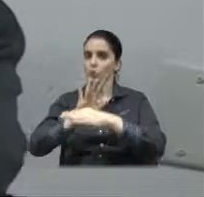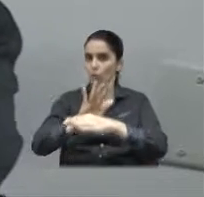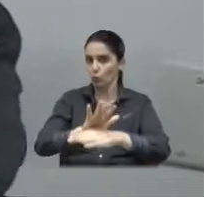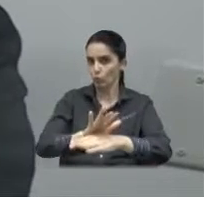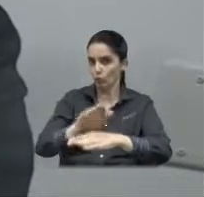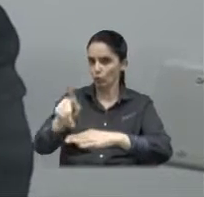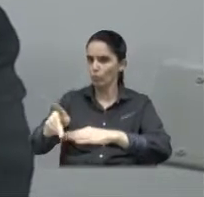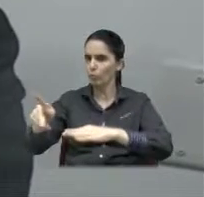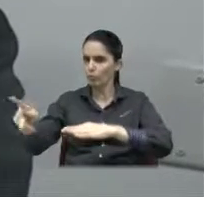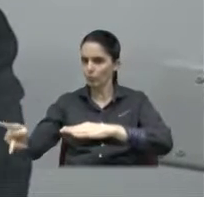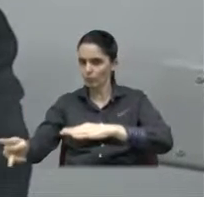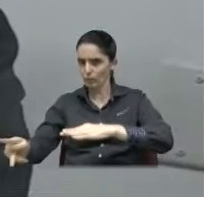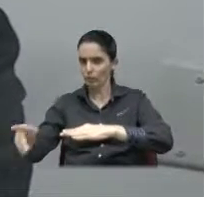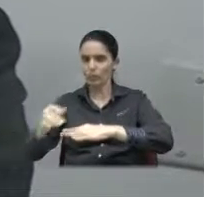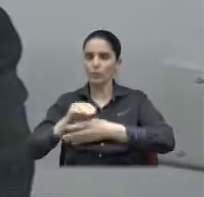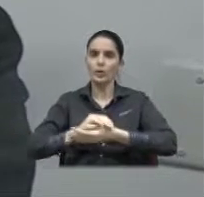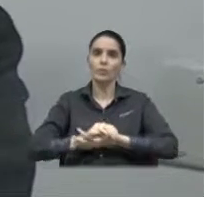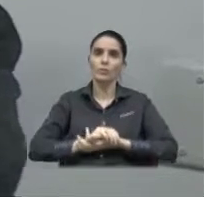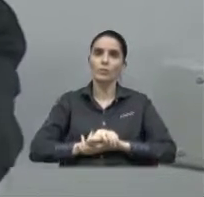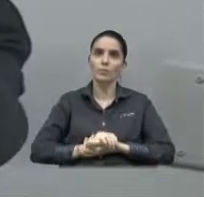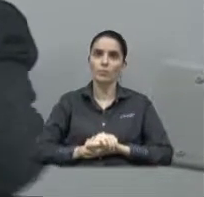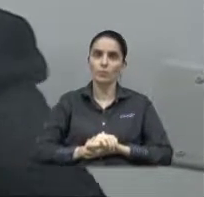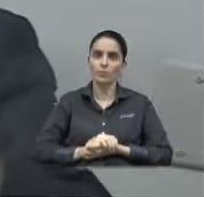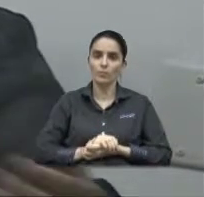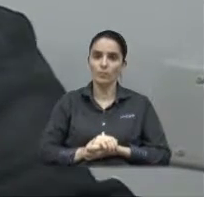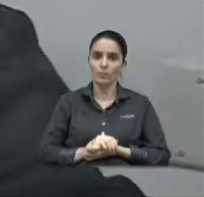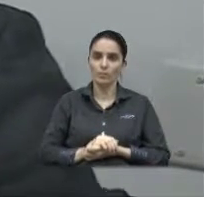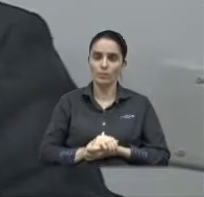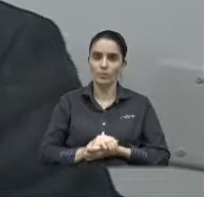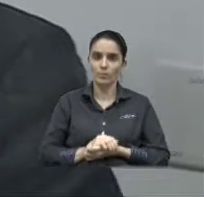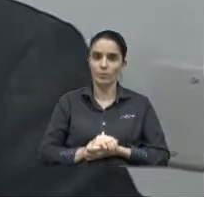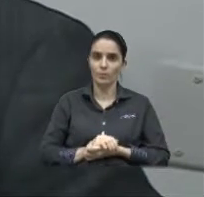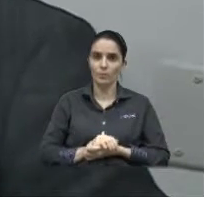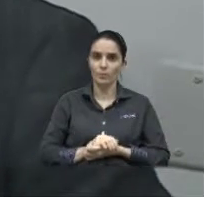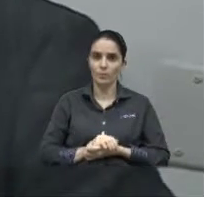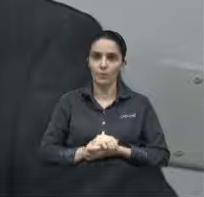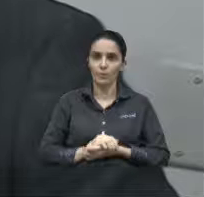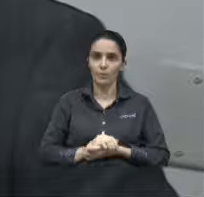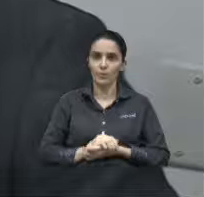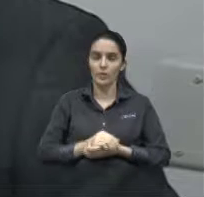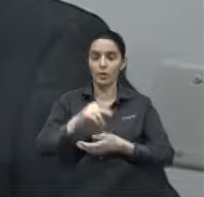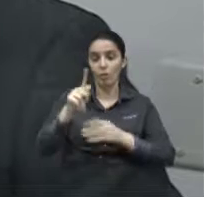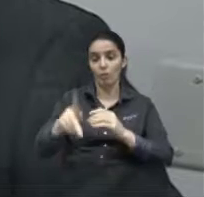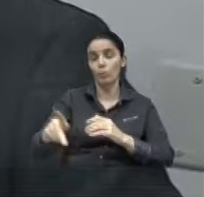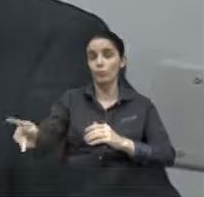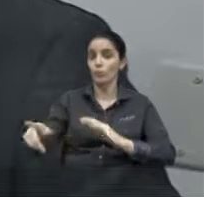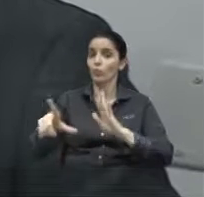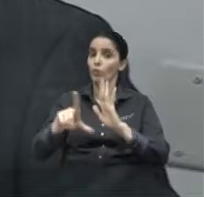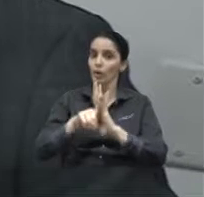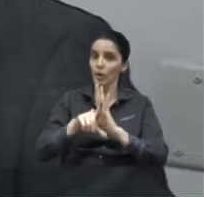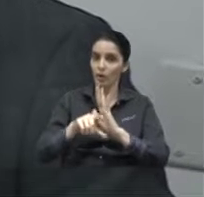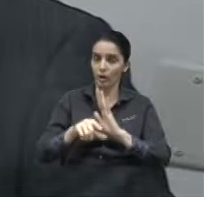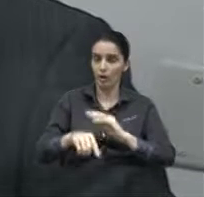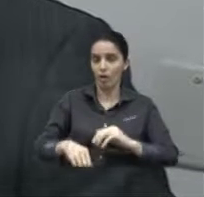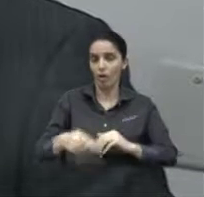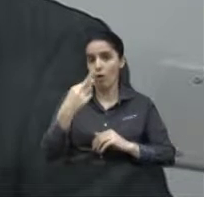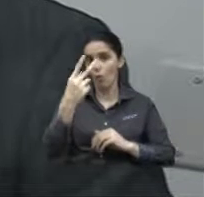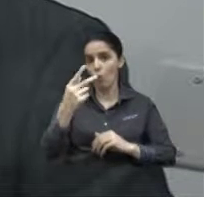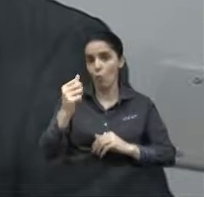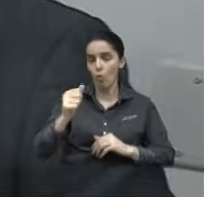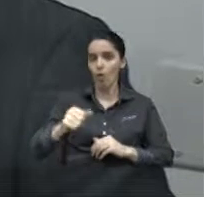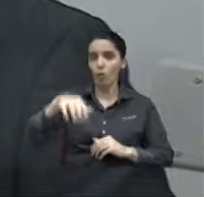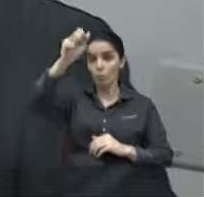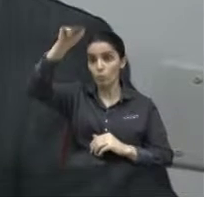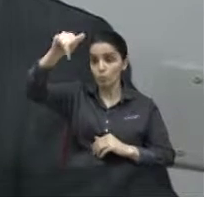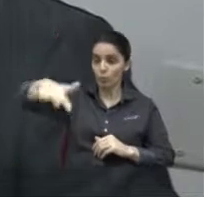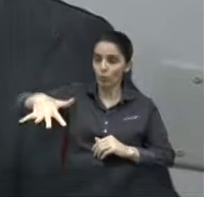professor, como tem essa vocação que é dado por Deus, de dom de contribuir na área